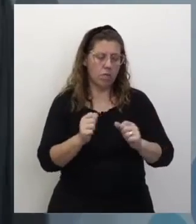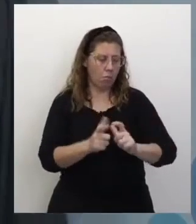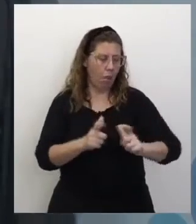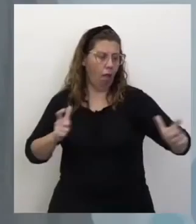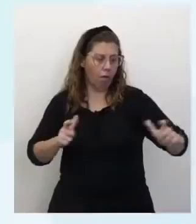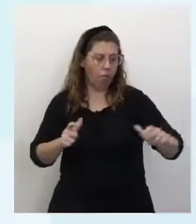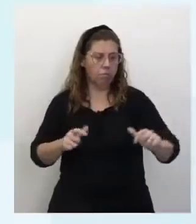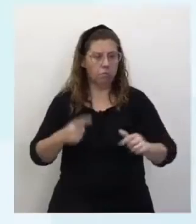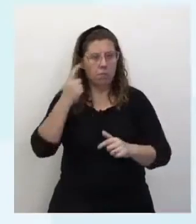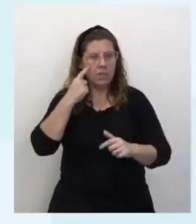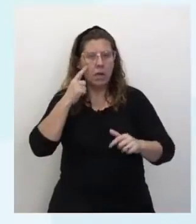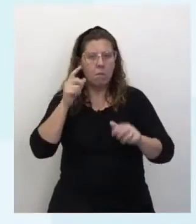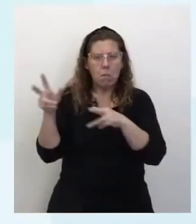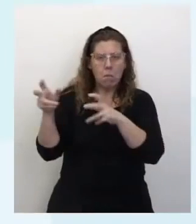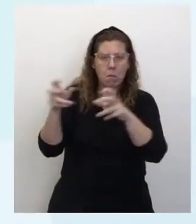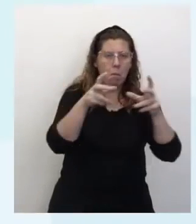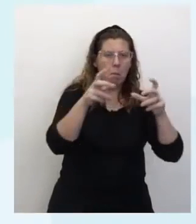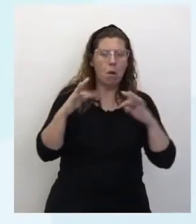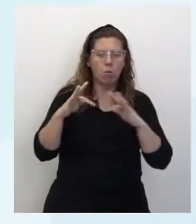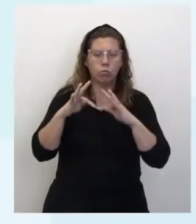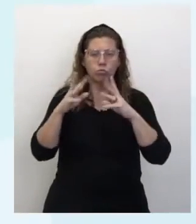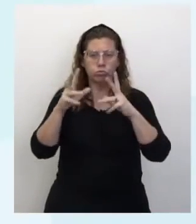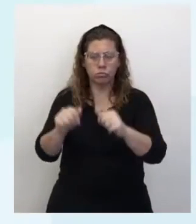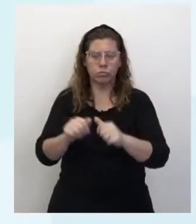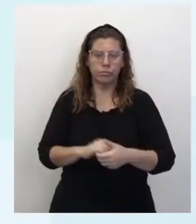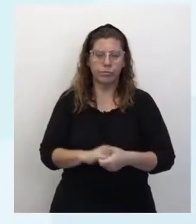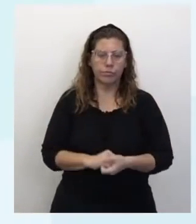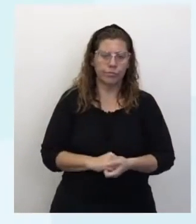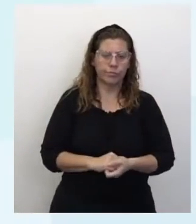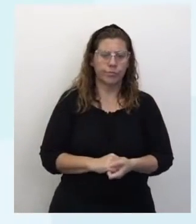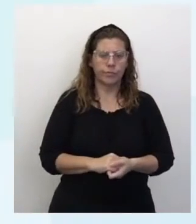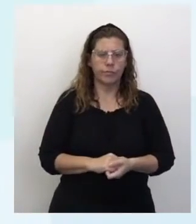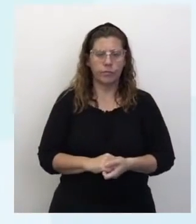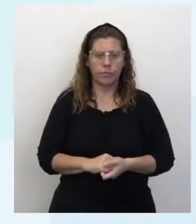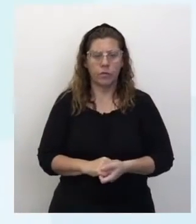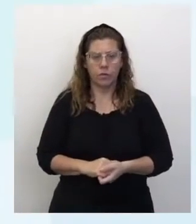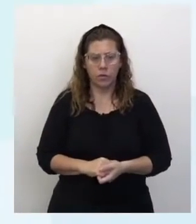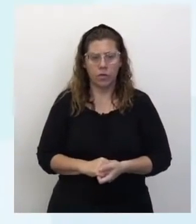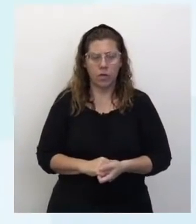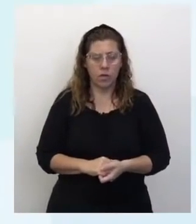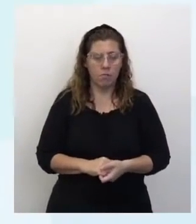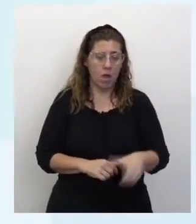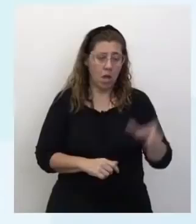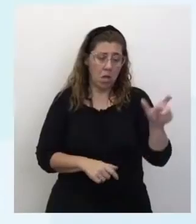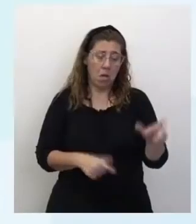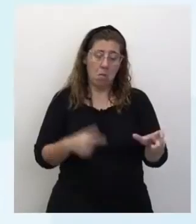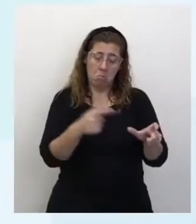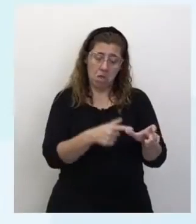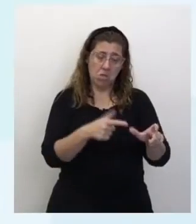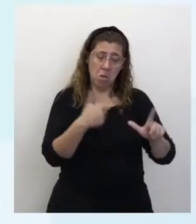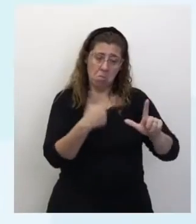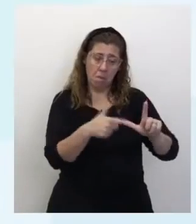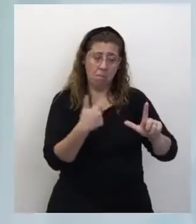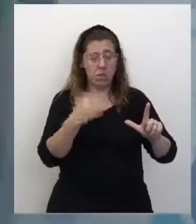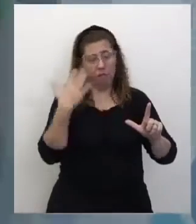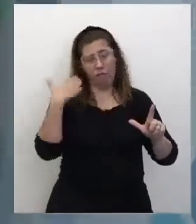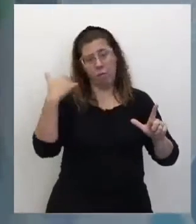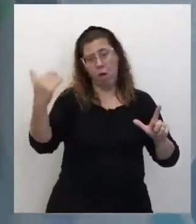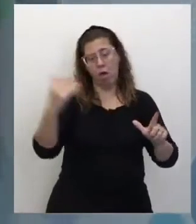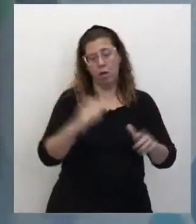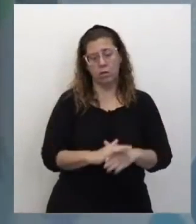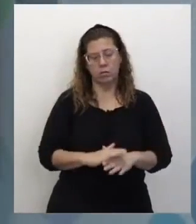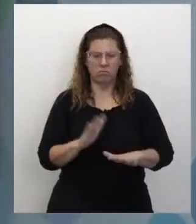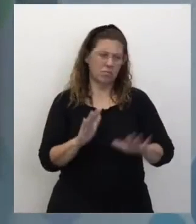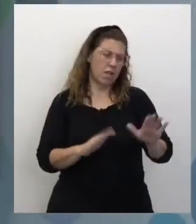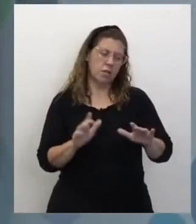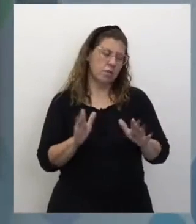para a letra B. The person in the meme must be famous. A pessoa no meme tem que ser famosa. Às vezes acontece que não, né? Já, às vezes a pessoa não é tão